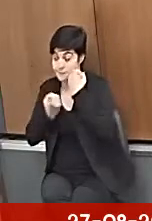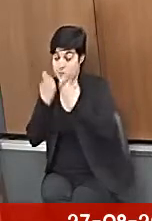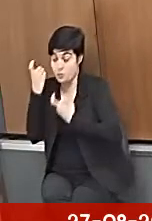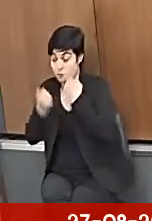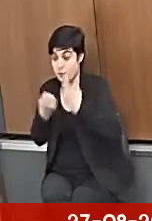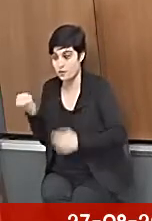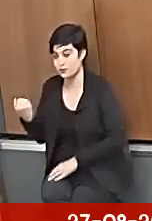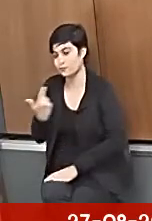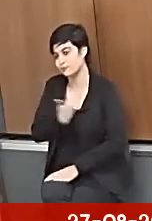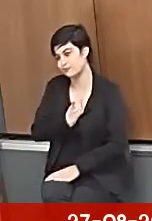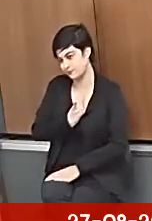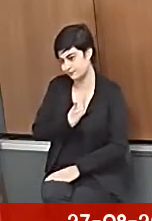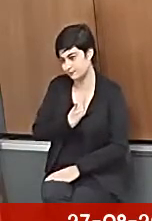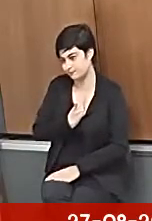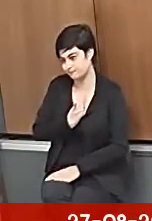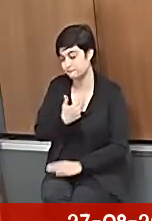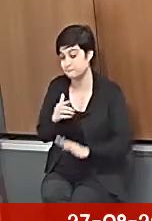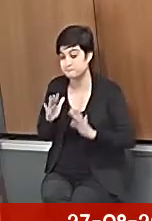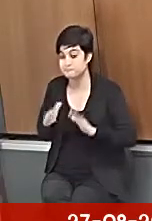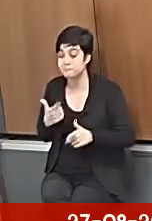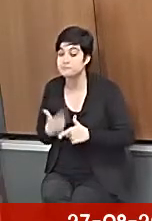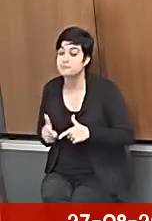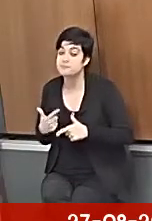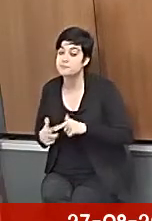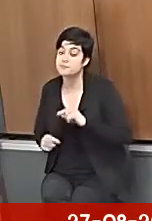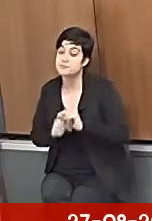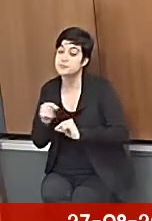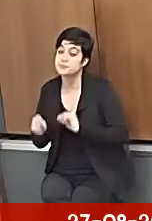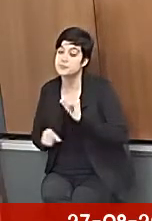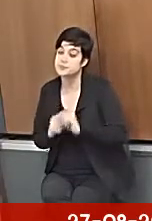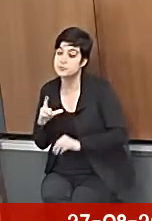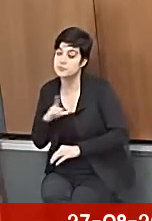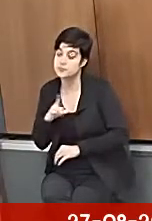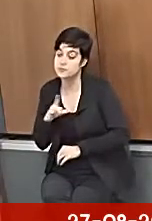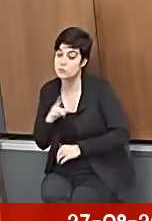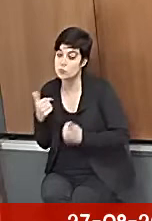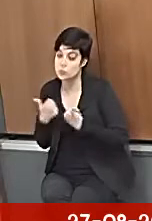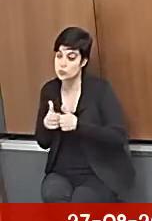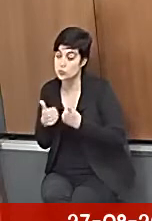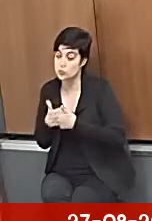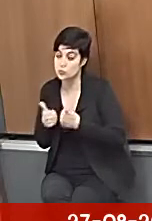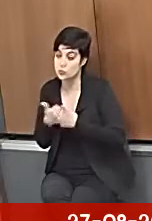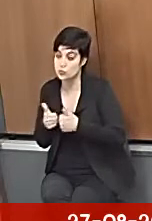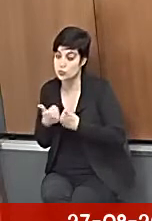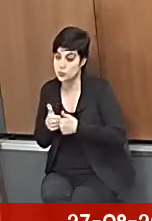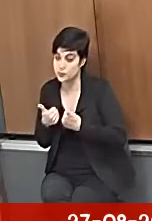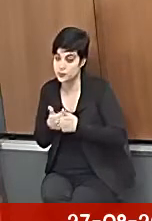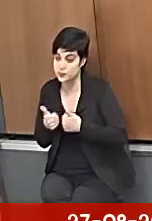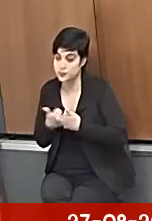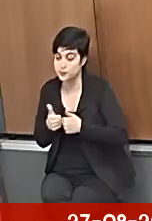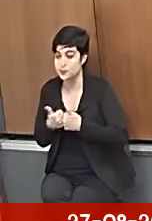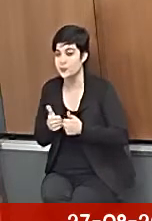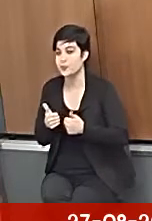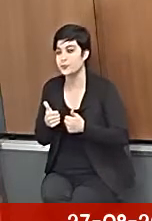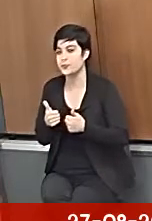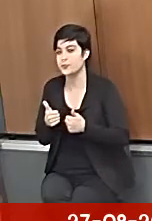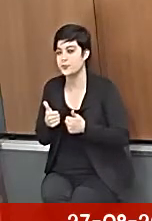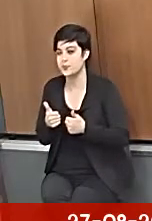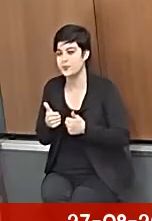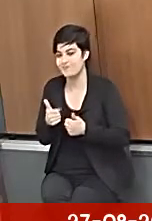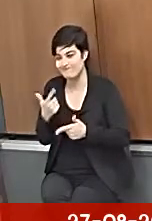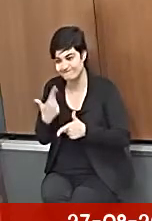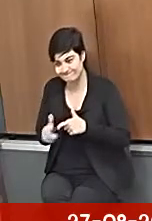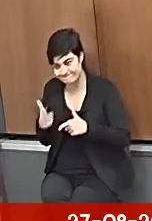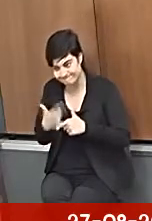mas a questão é nós temos inclusive a questão dos ônibus interestaduais municipais que a outra briga